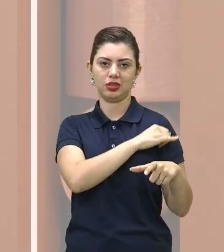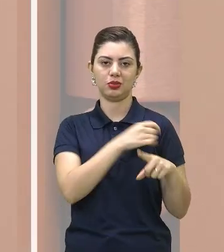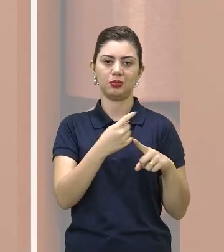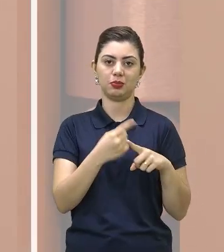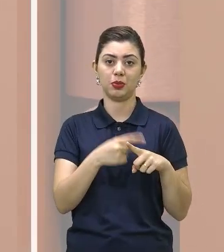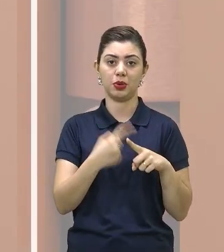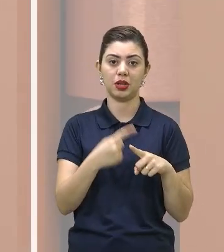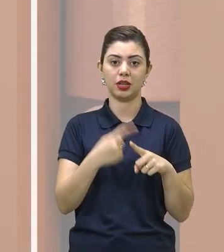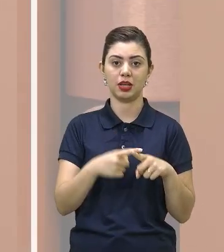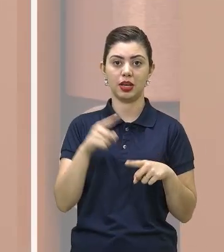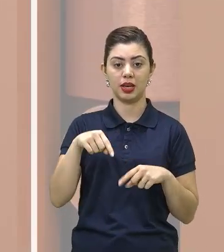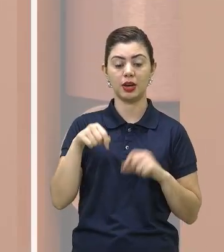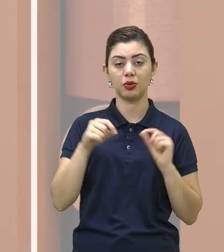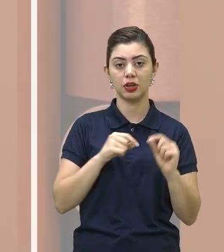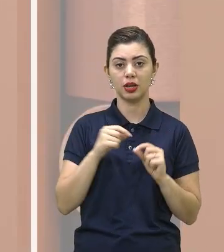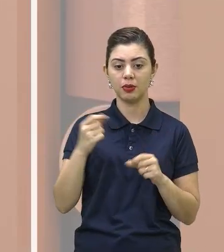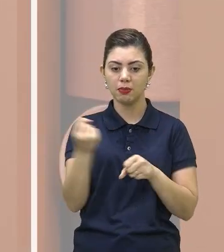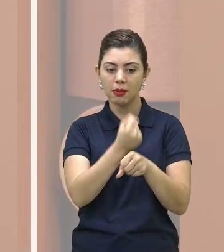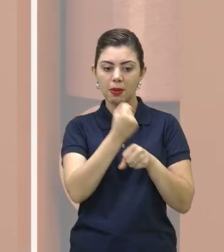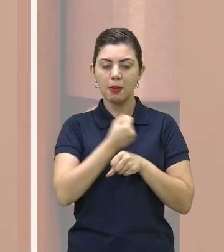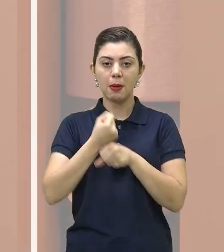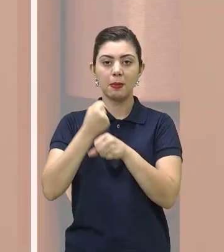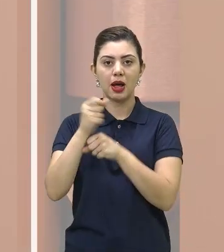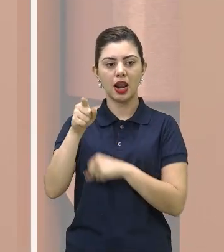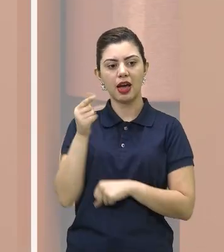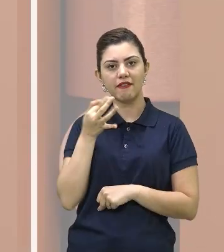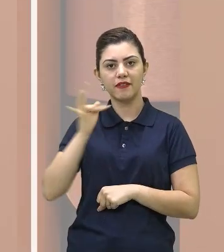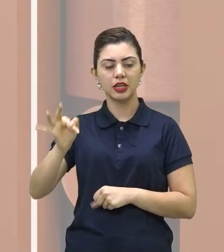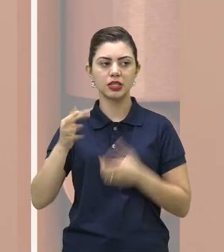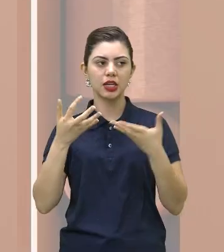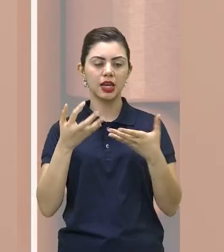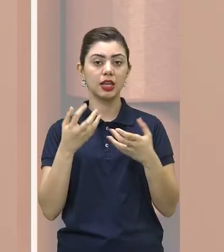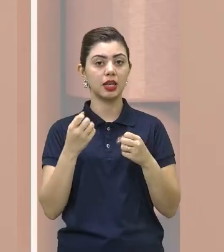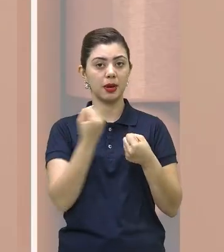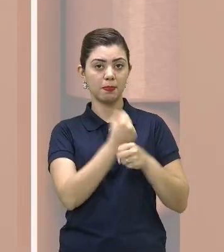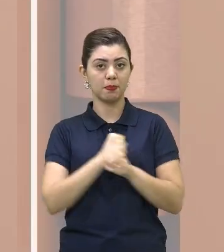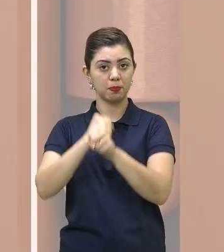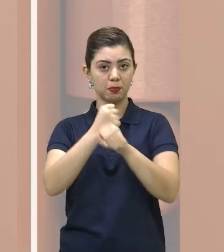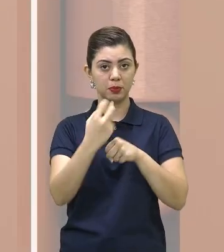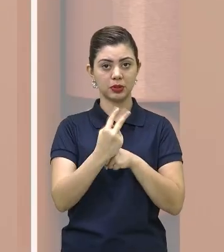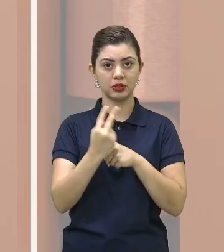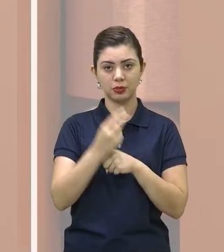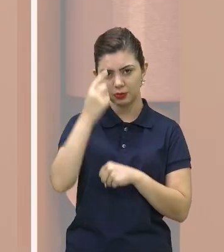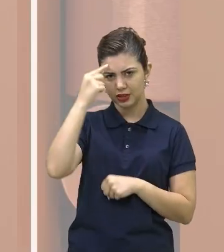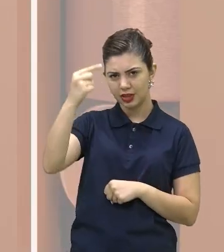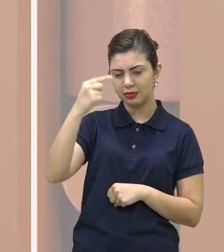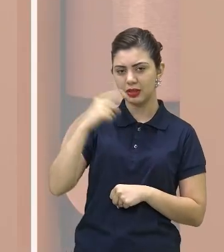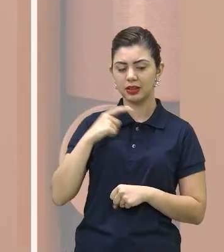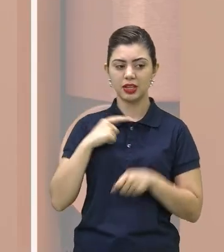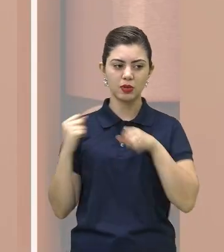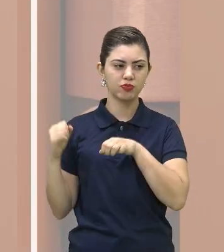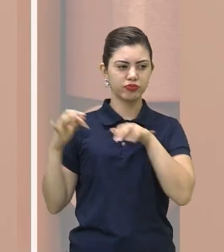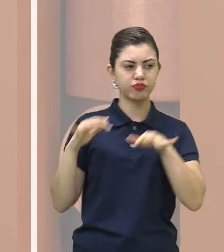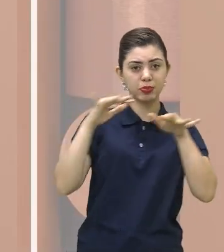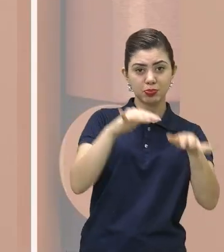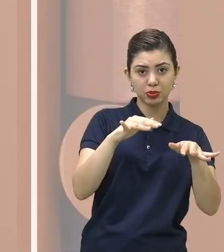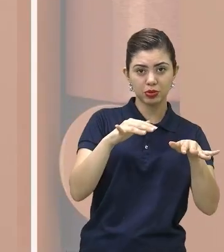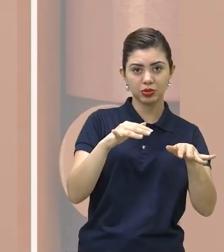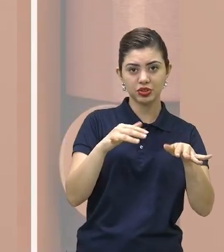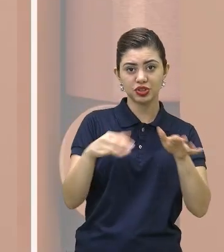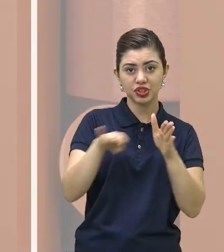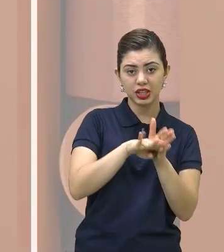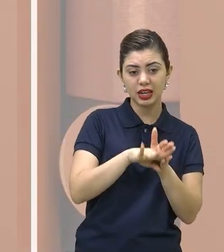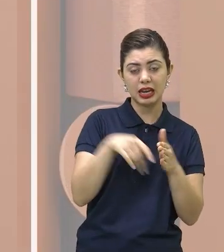em solo brasileiro ali dos franceses. Lembra lá, se eu estou invadindo uma localidade, primeira coisa que eu preciso fazer é